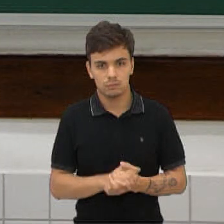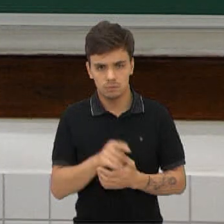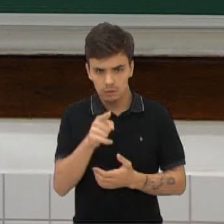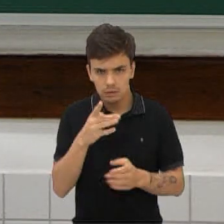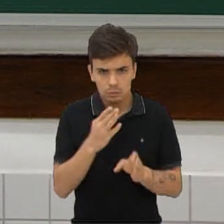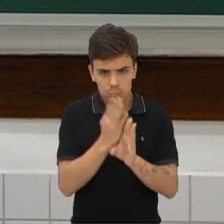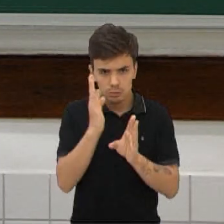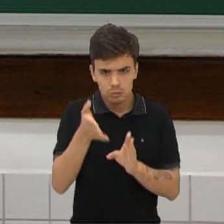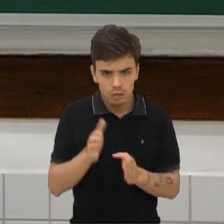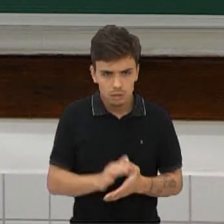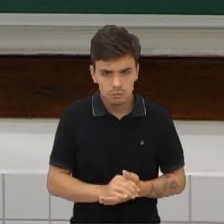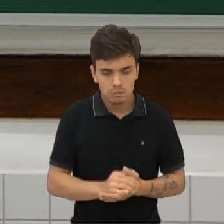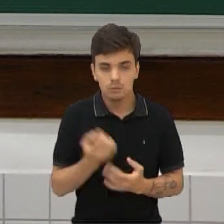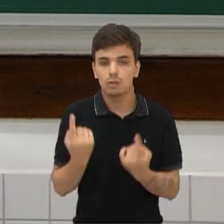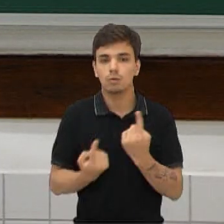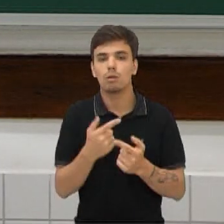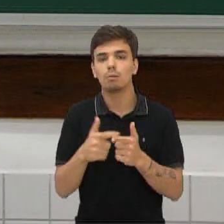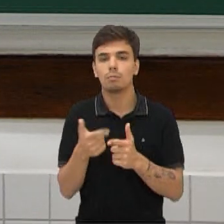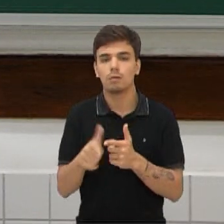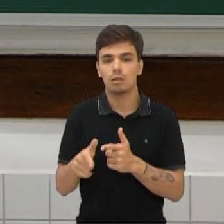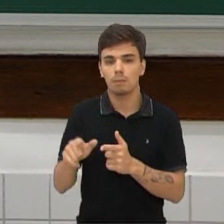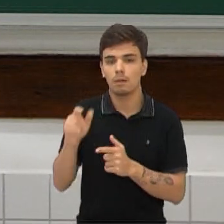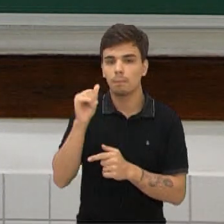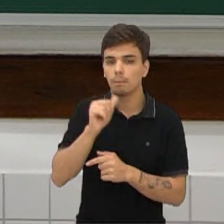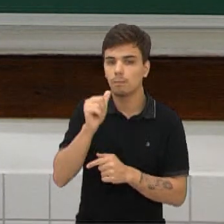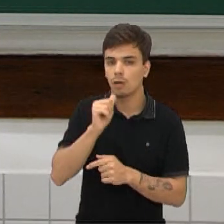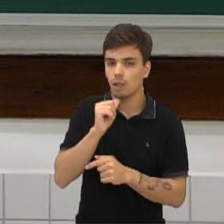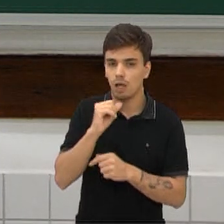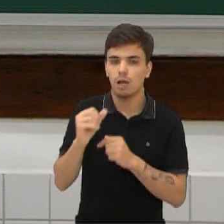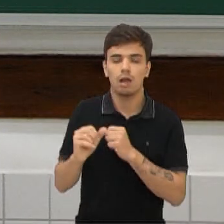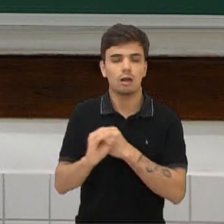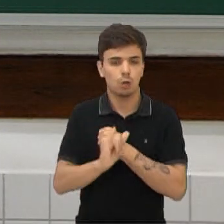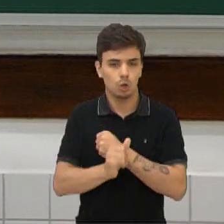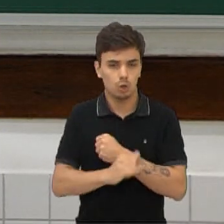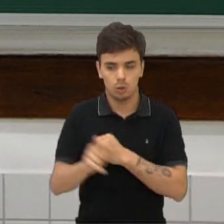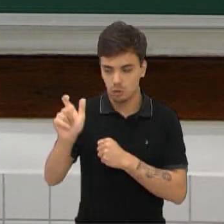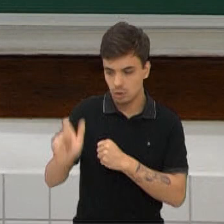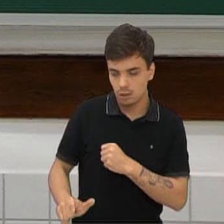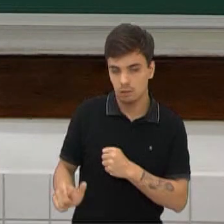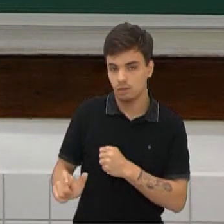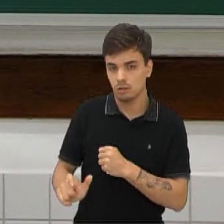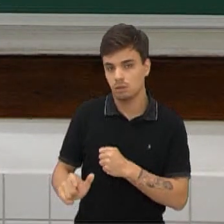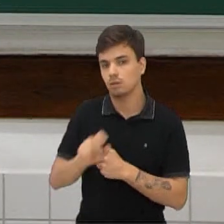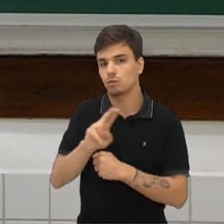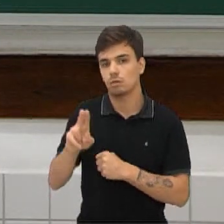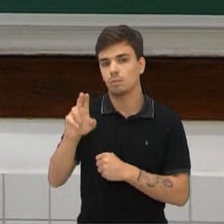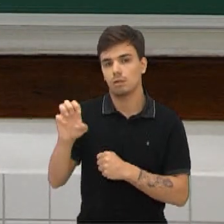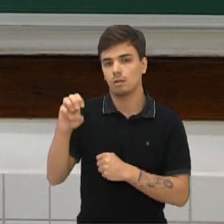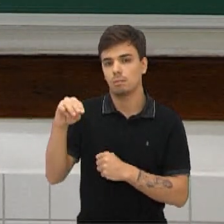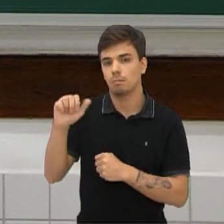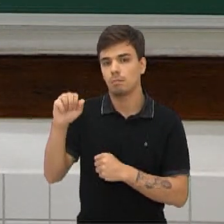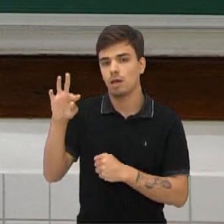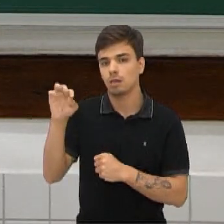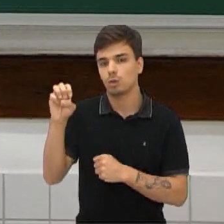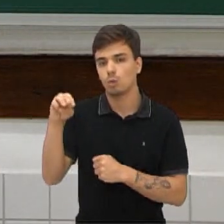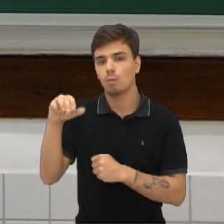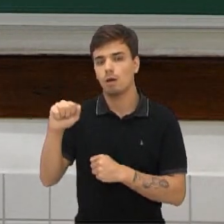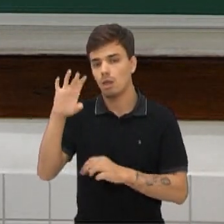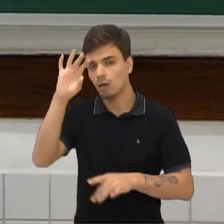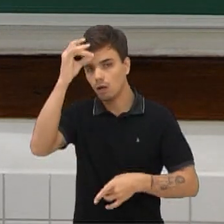Você descobriu, então, qual é o problema que a cronista está falando ali, que ela chama inclusive de hematoma na alma? Vamos